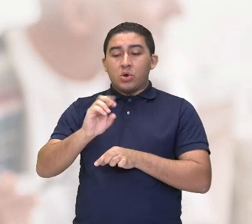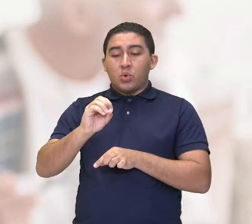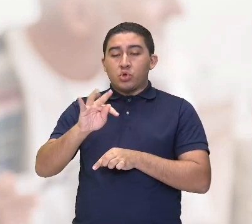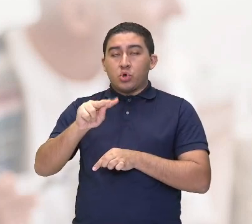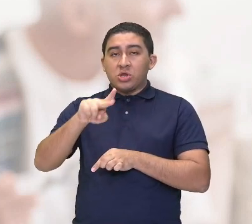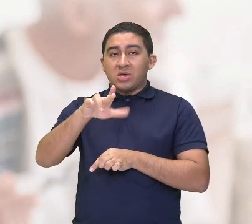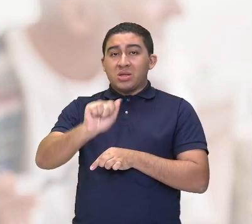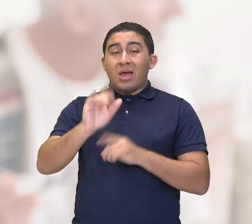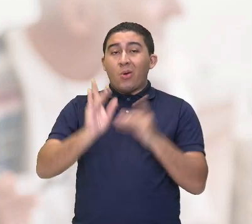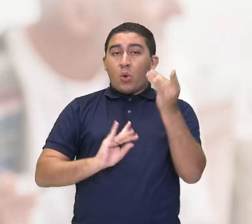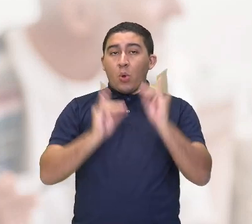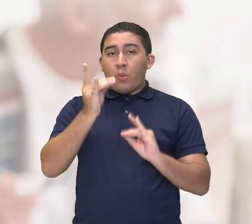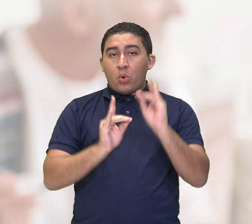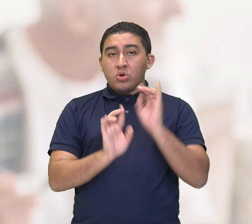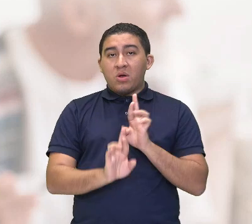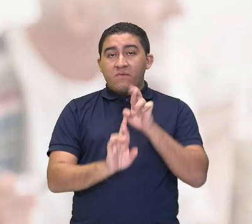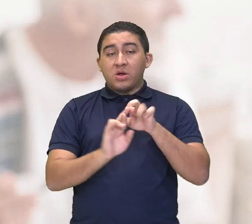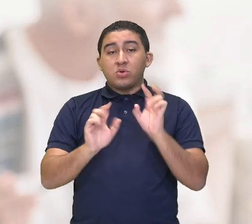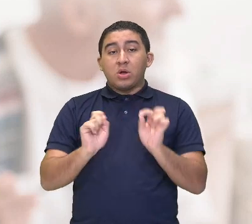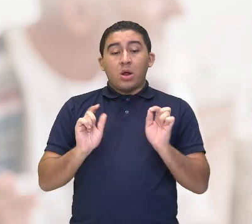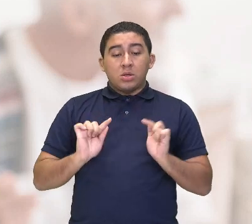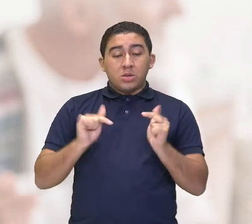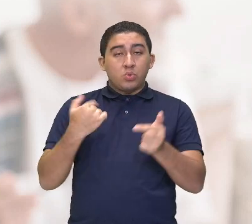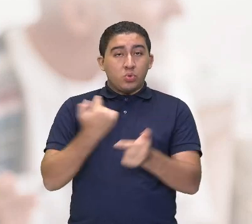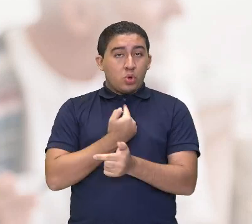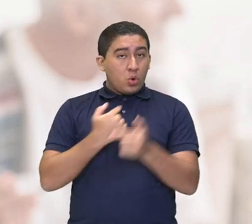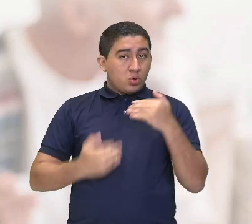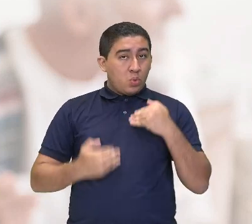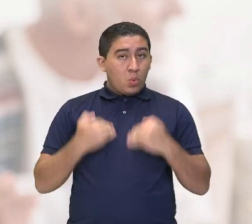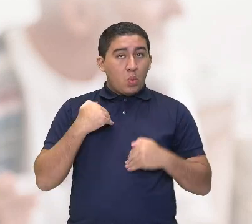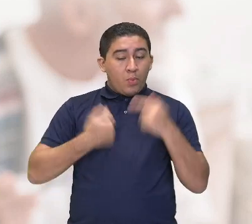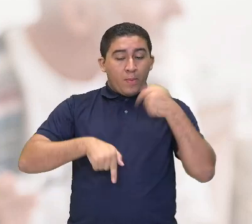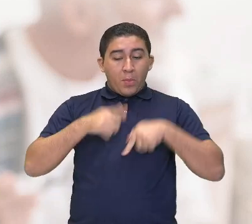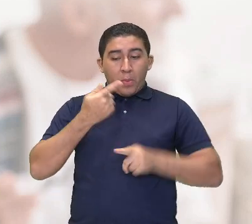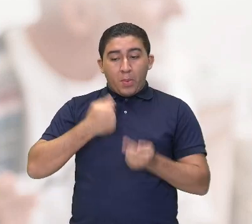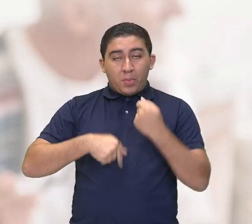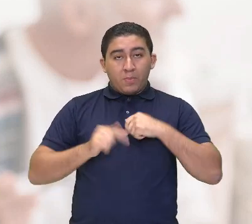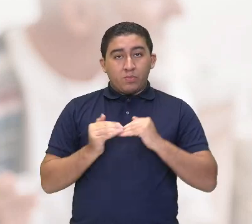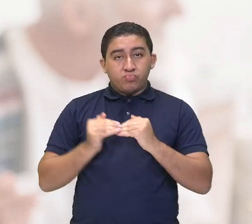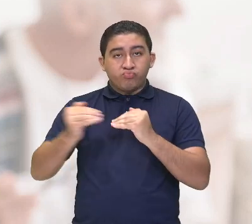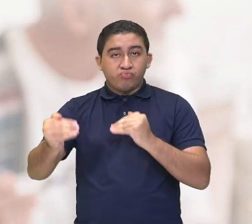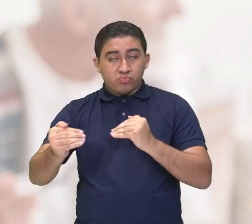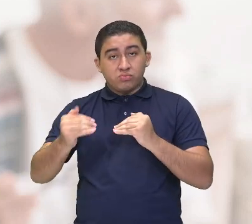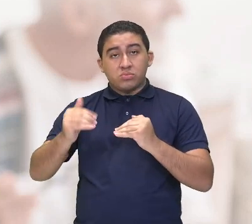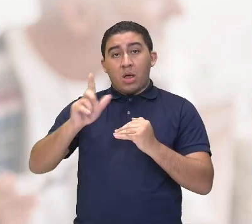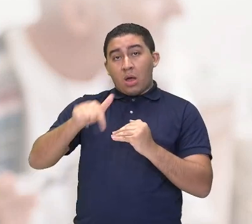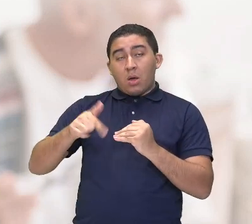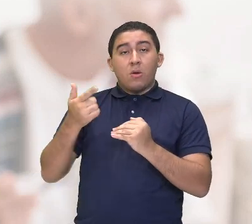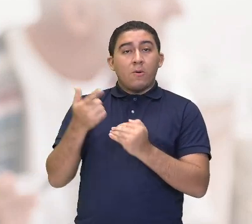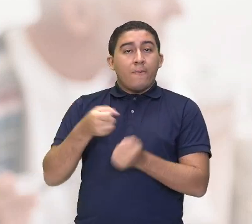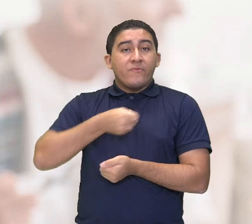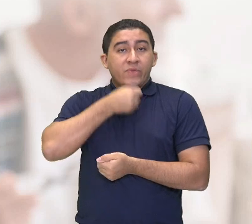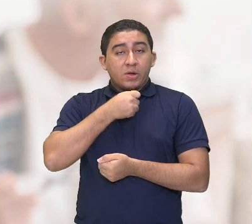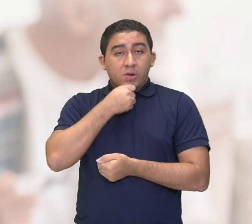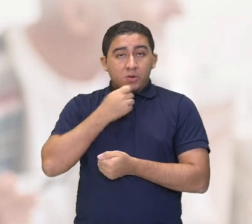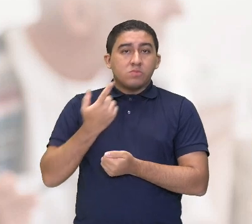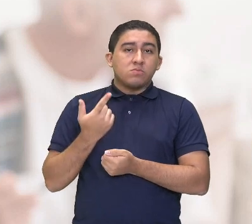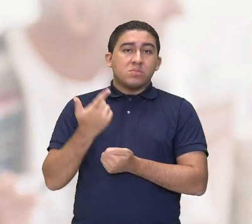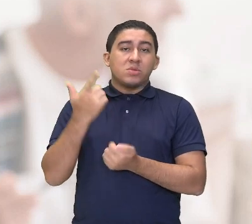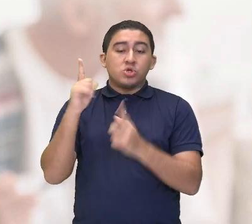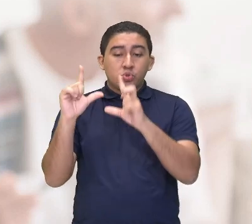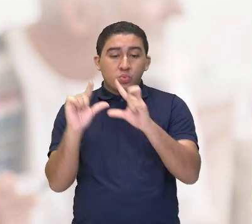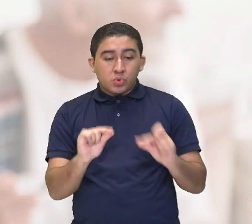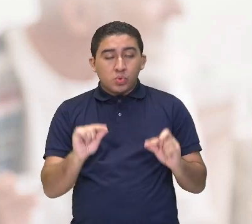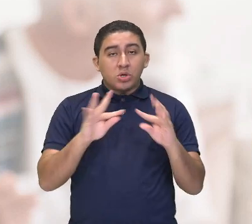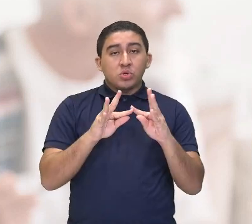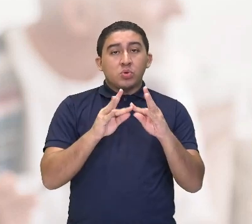diversas atividades aí do nosso metabolismo, tá bom? Com o passar do tempo, com o envelhecimento, a gente tem uma redução na